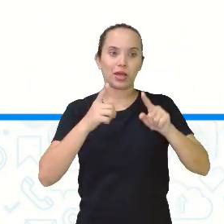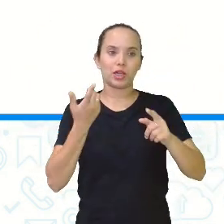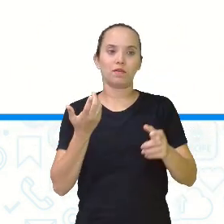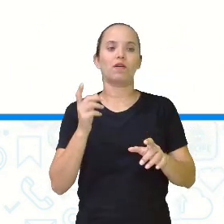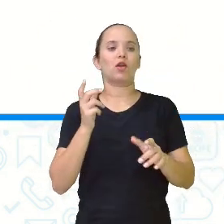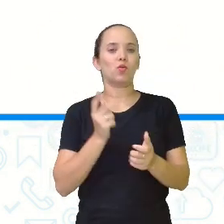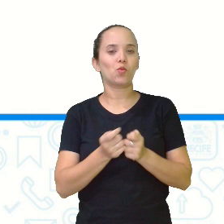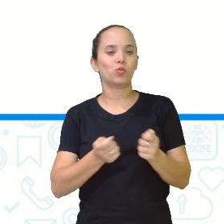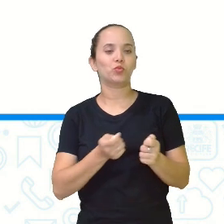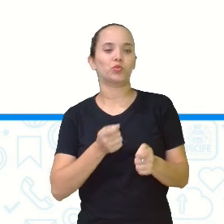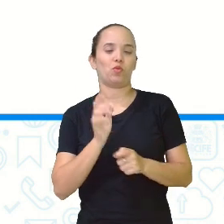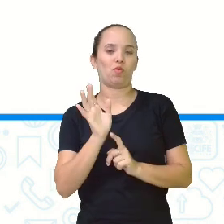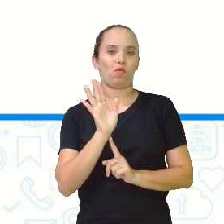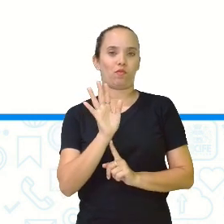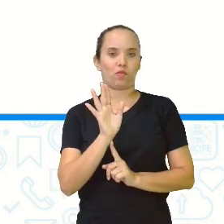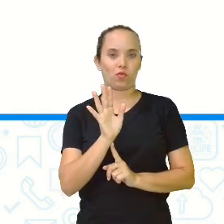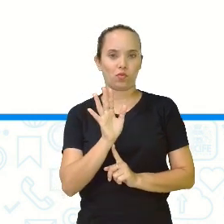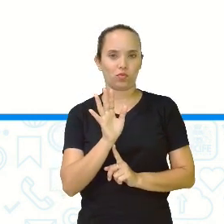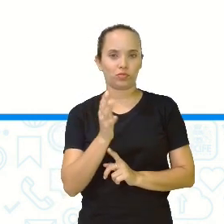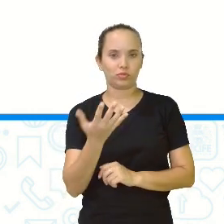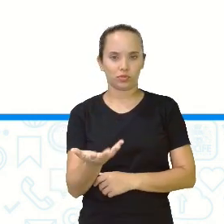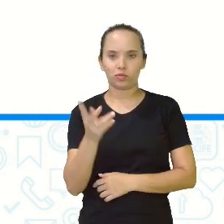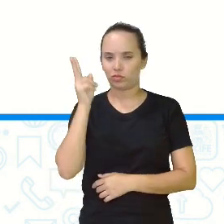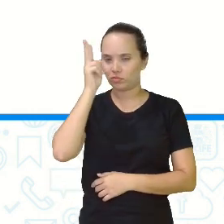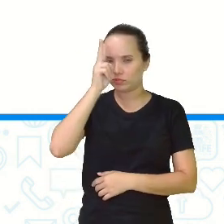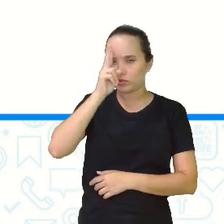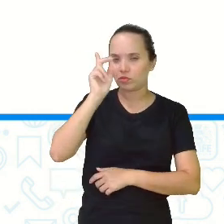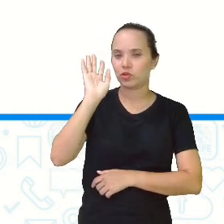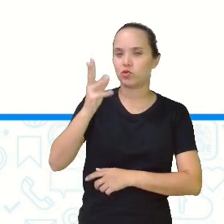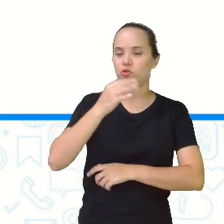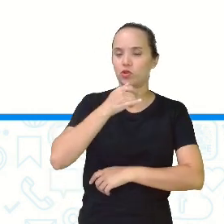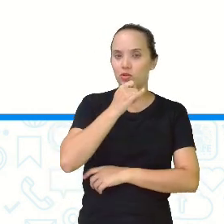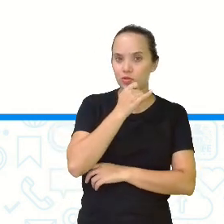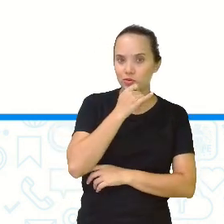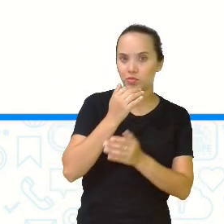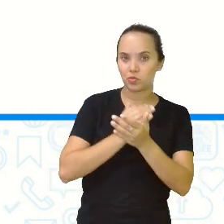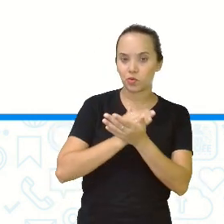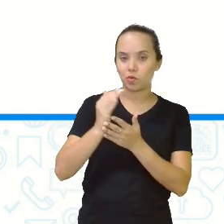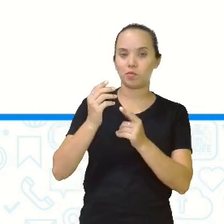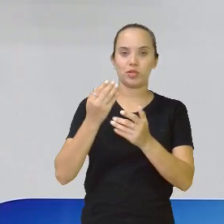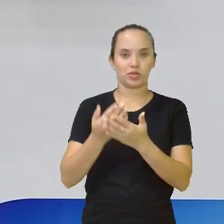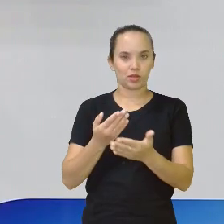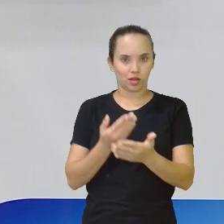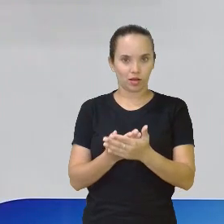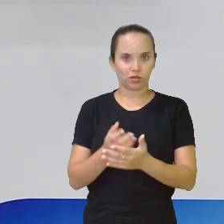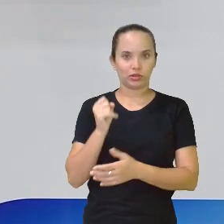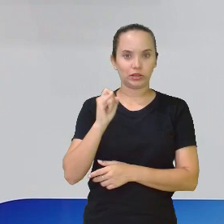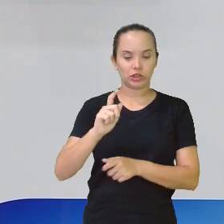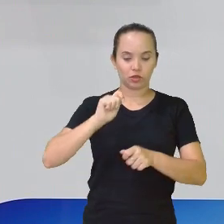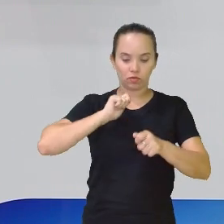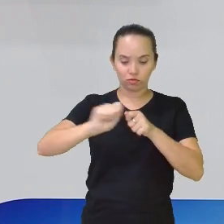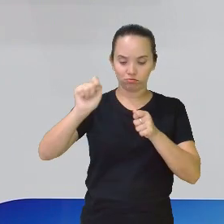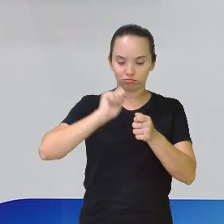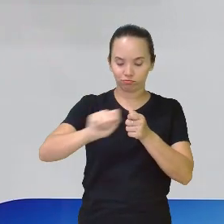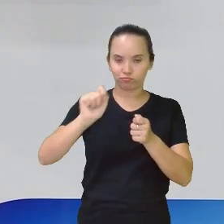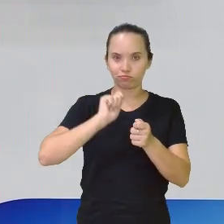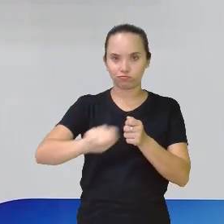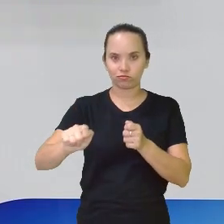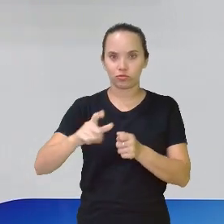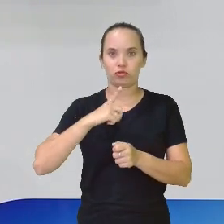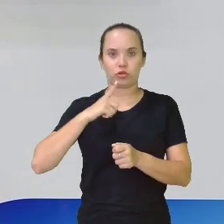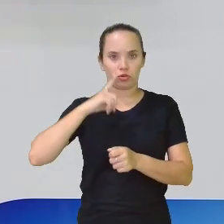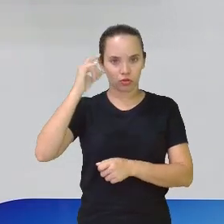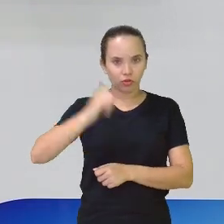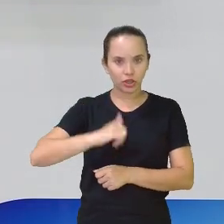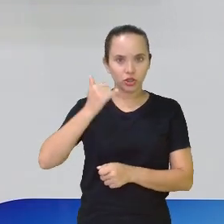tempo? Lembra do exemplo que eu dei lá no início da aula? Quando nós vamos acender uma vela, eu tenho a